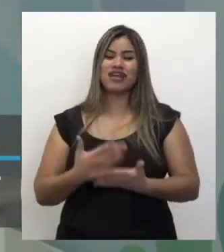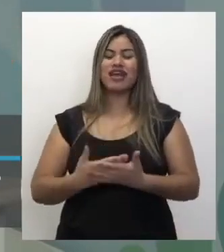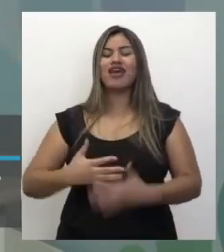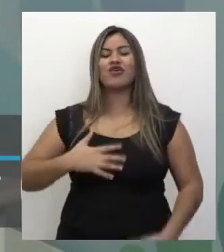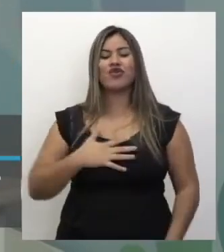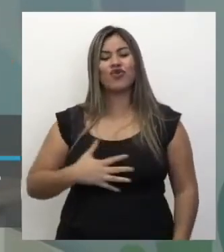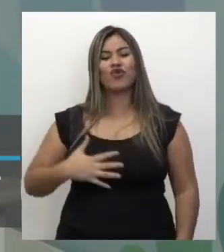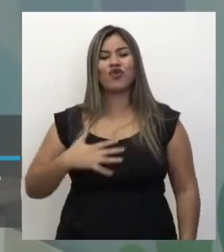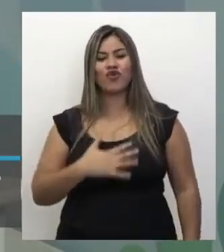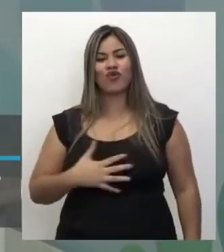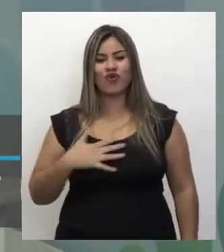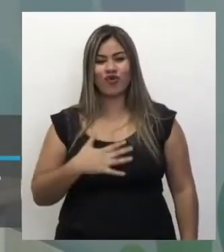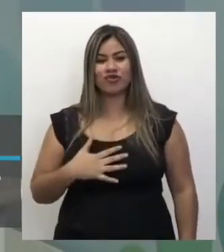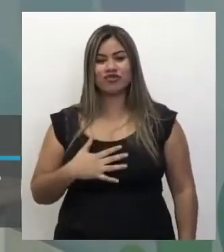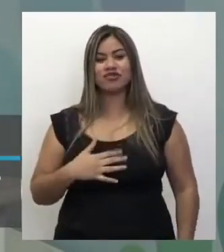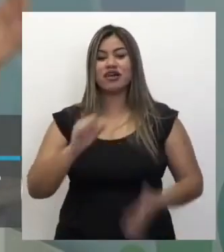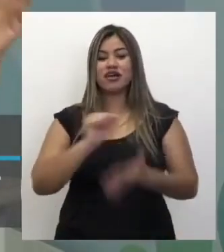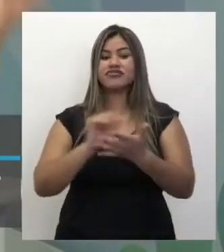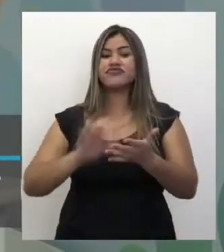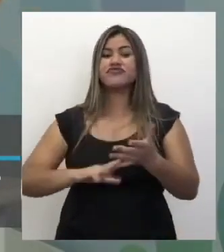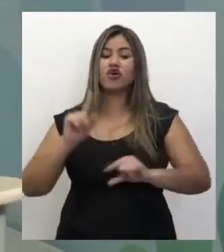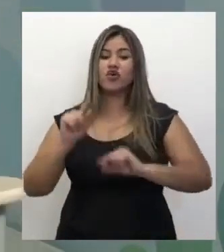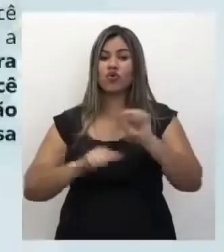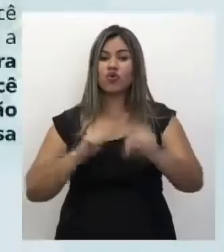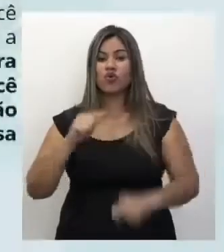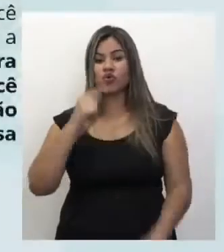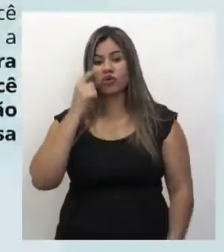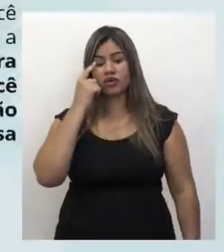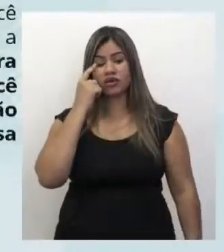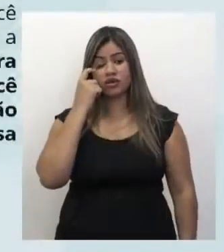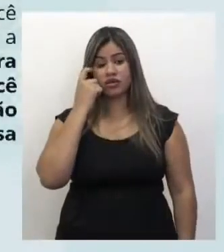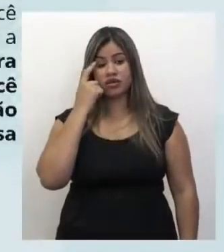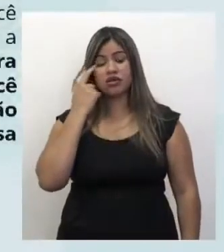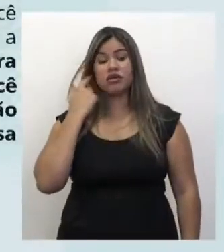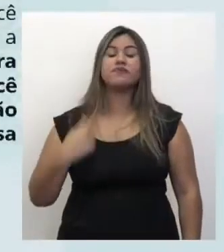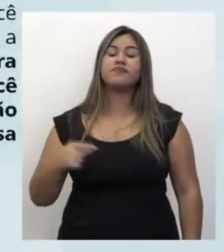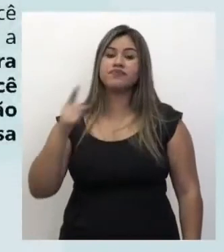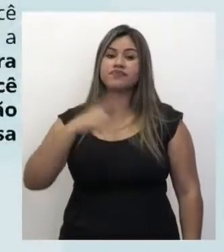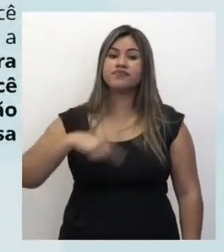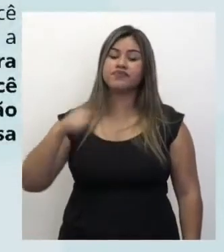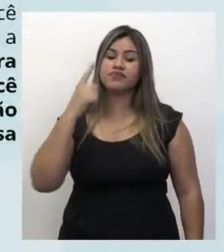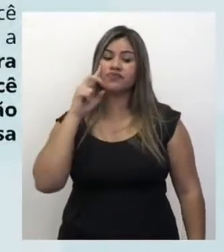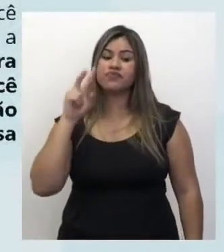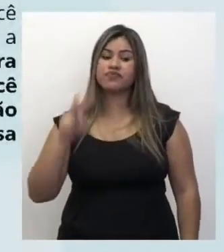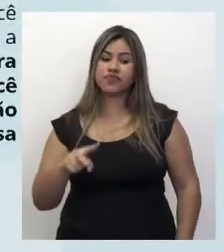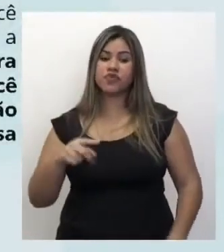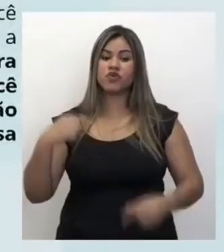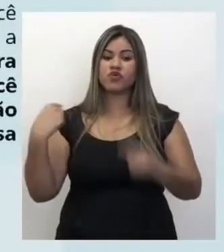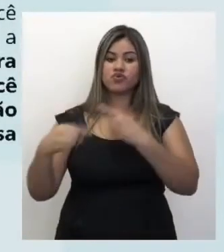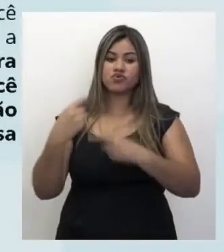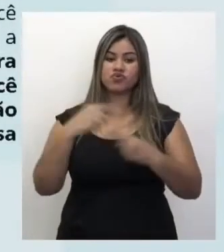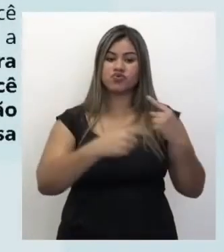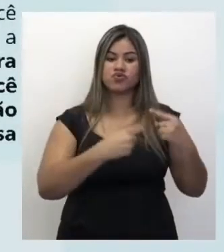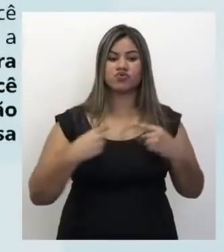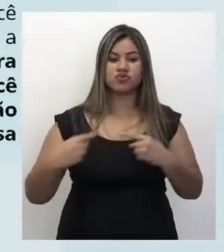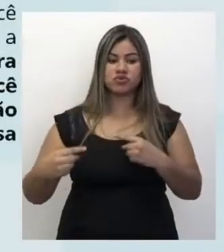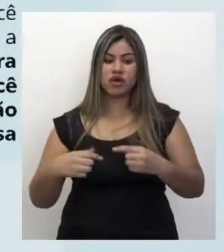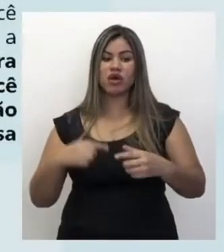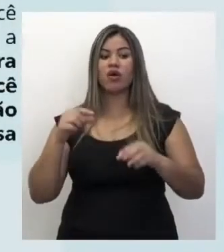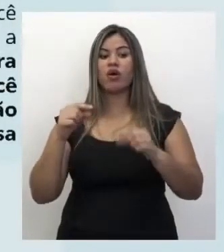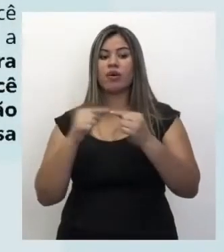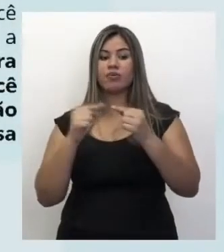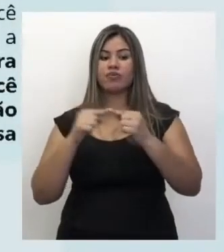amo e a atividade. Como observamos na discussão que realizamos a partir do artigo de opinião lido, a